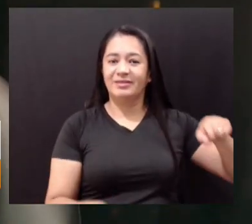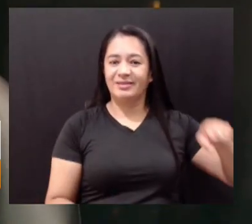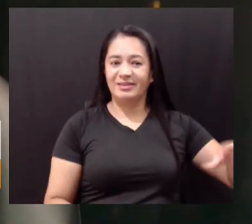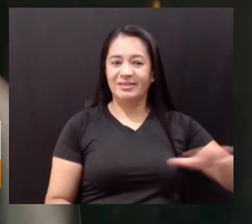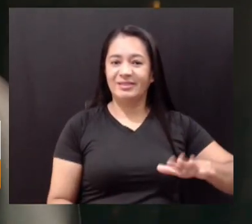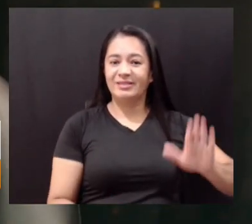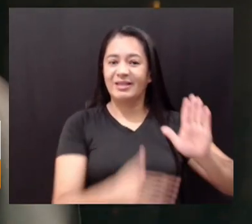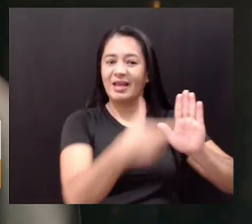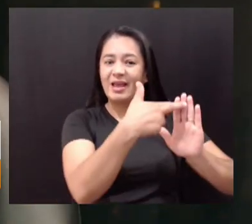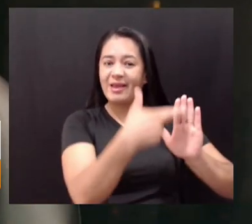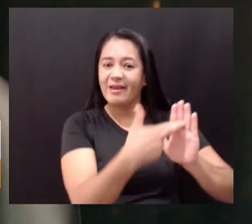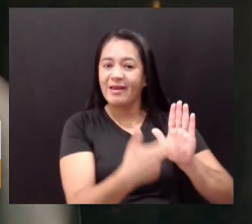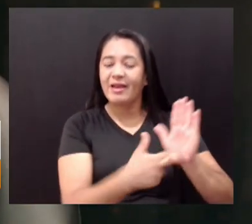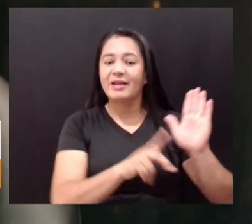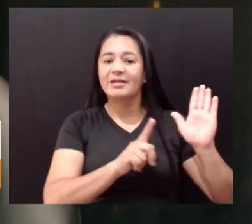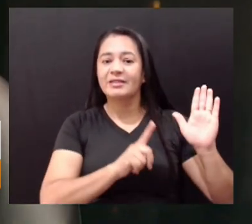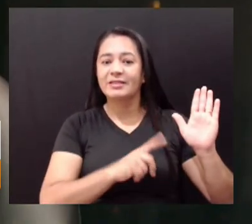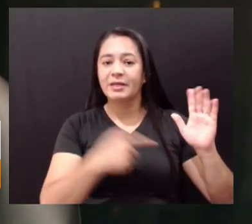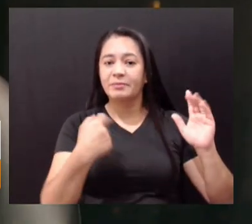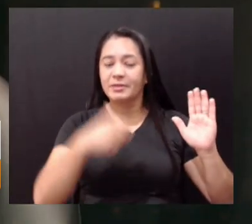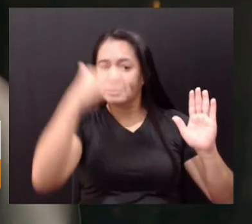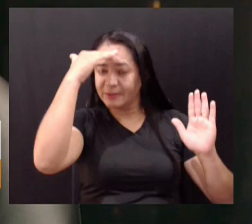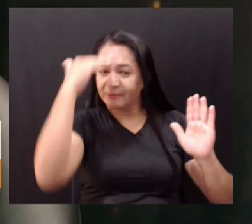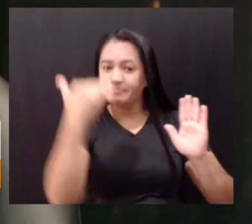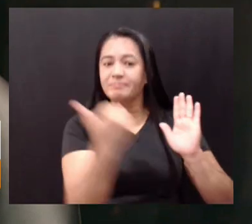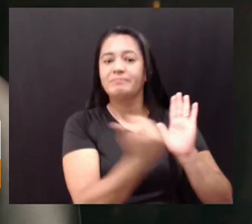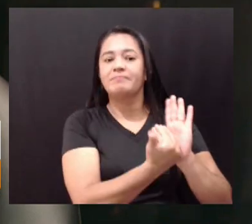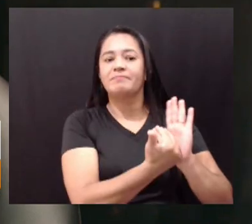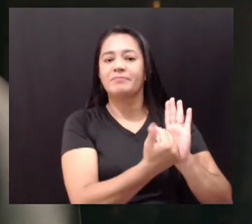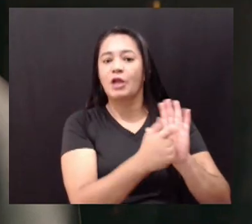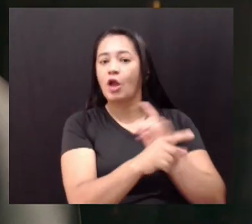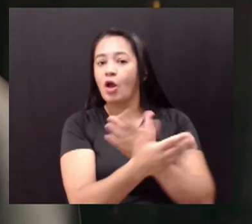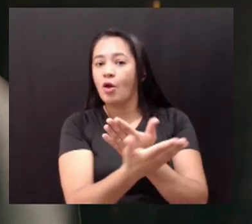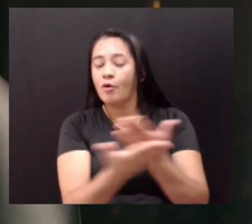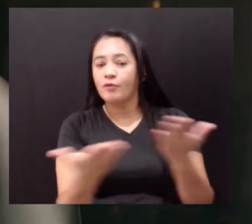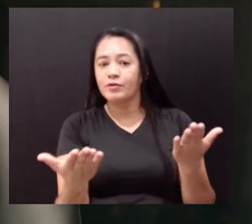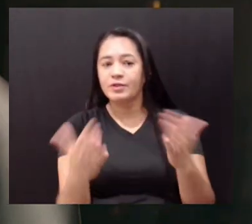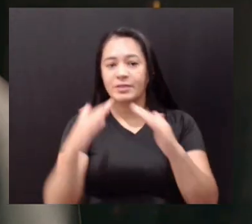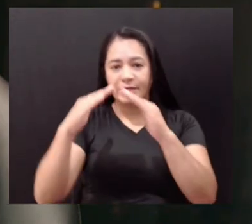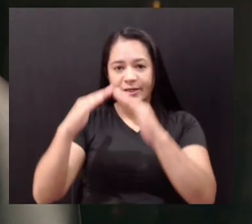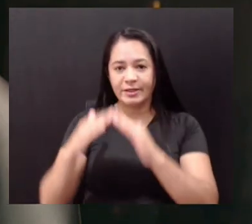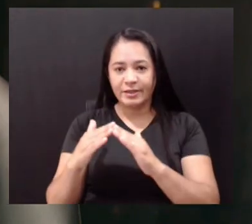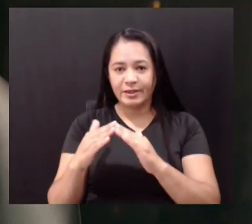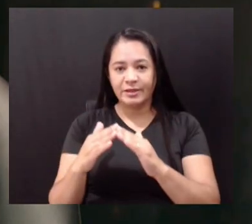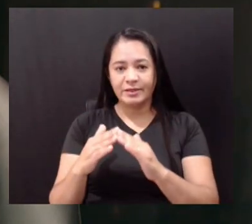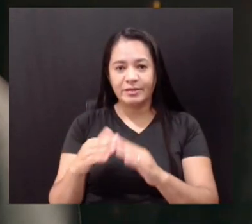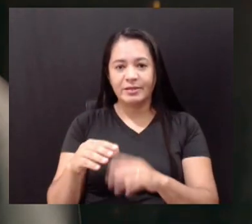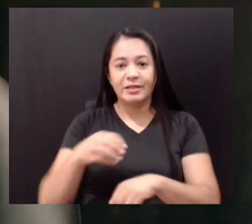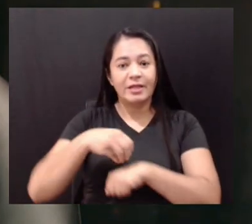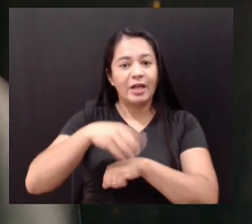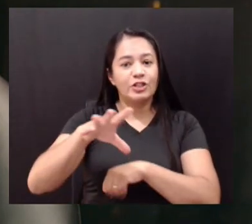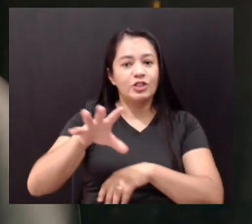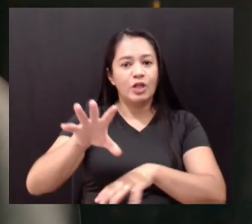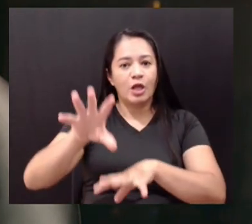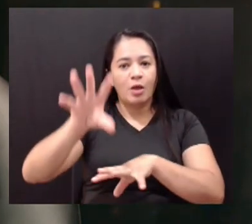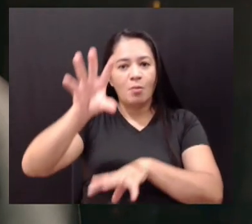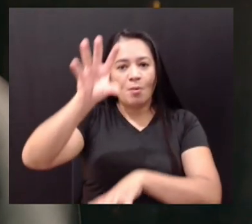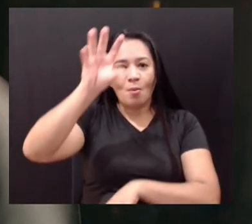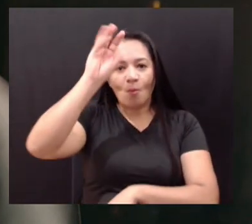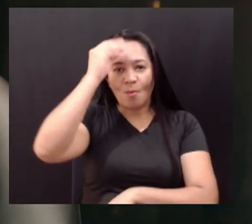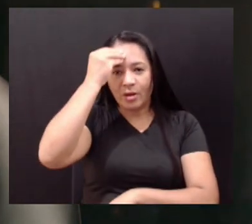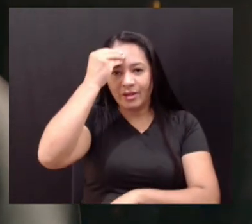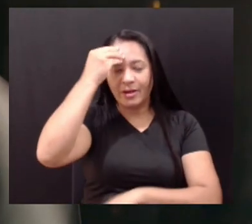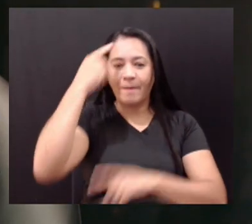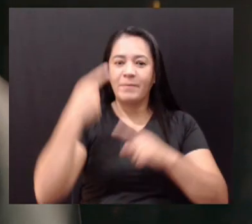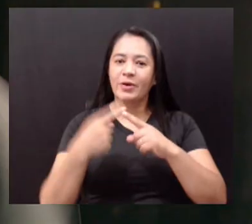regras precisam ser cumpridas. Então, você que está em casa aí, pegue essa dica, porque as regras precisam ser cumpridas. Vamos lá, Rita